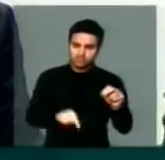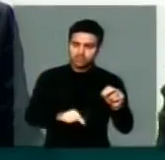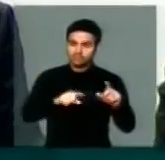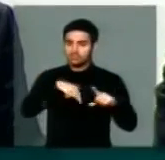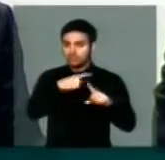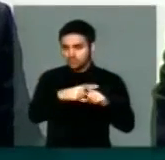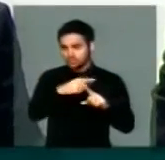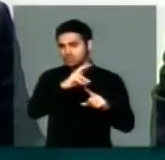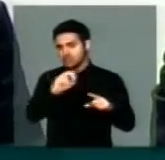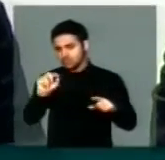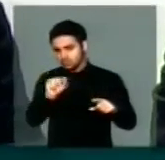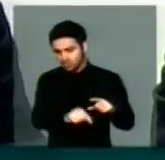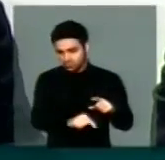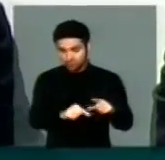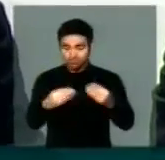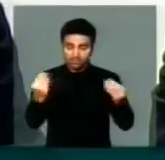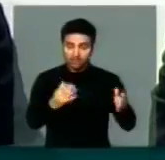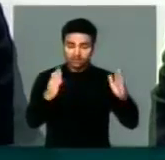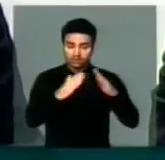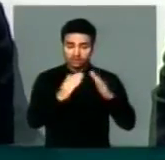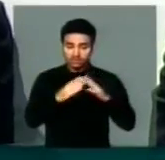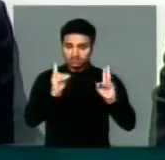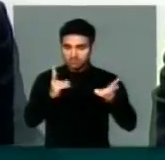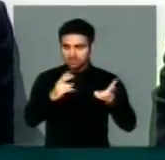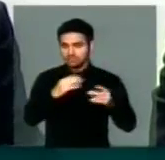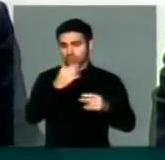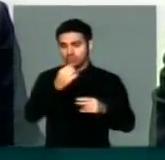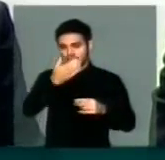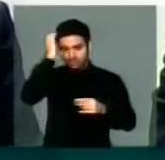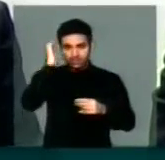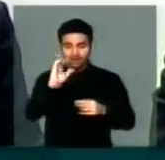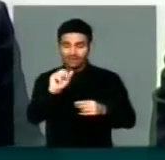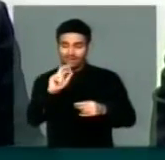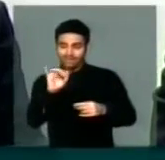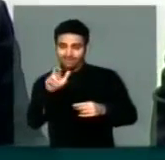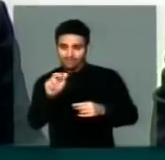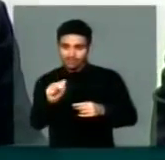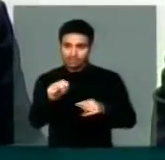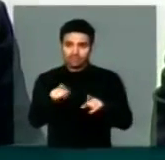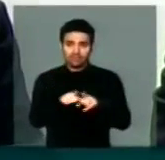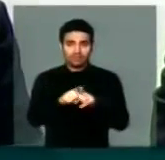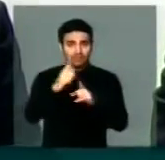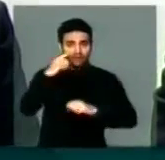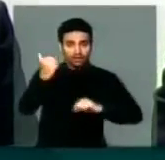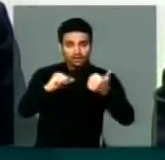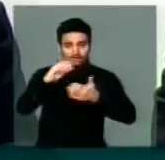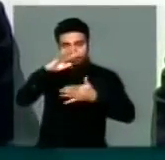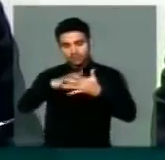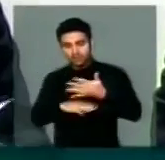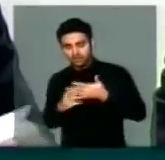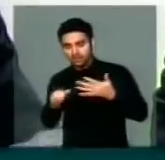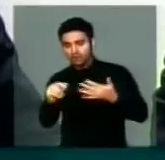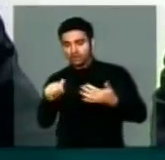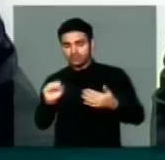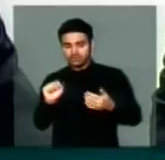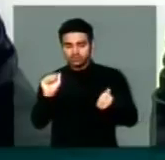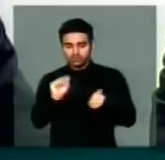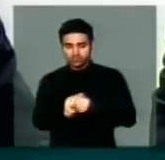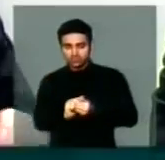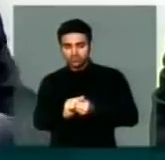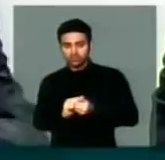cada, entregues nesse endereço, ambos por Careca, que o declarante, analisando o documento planilha OAS, que estava junto com o